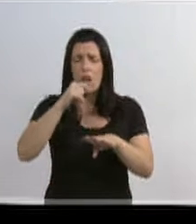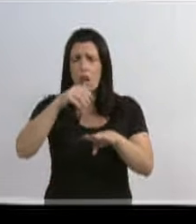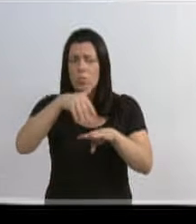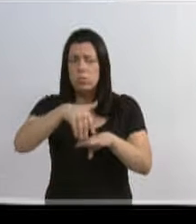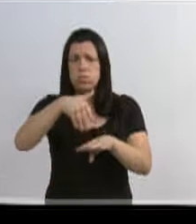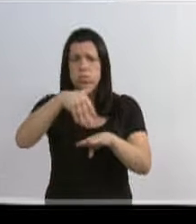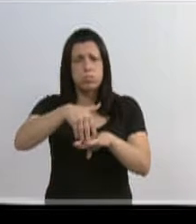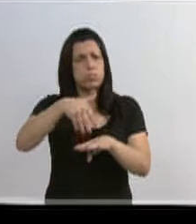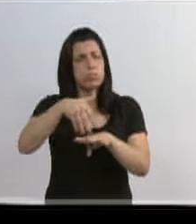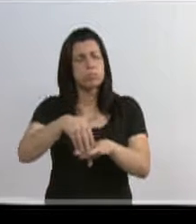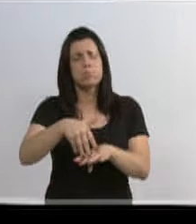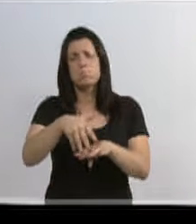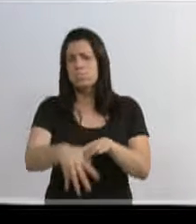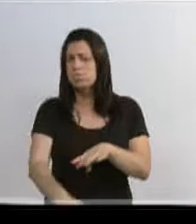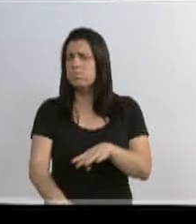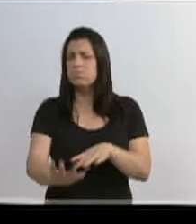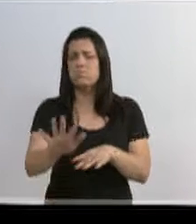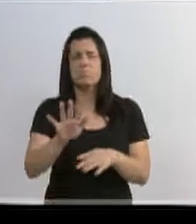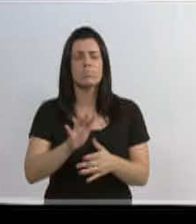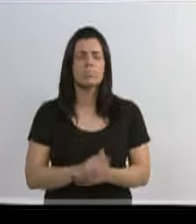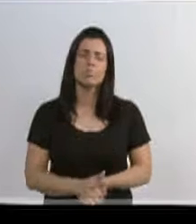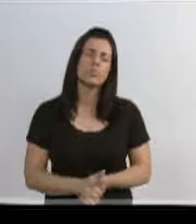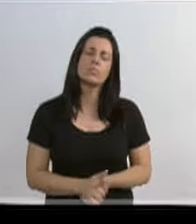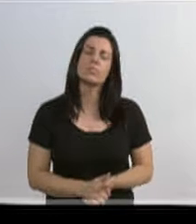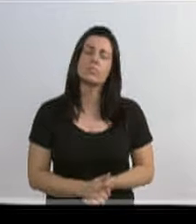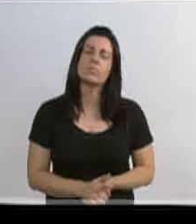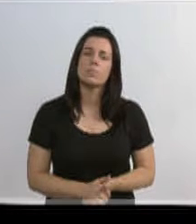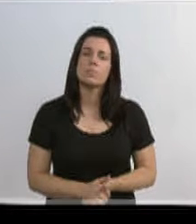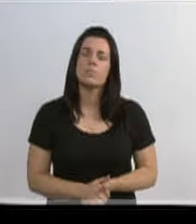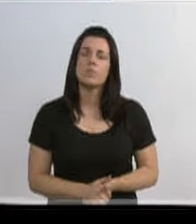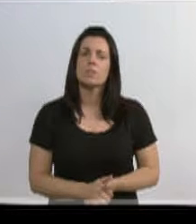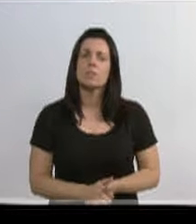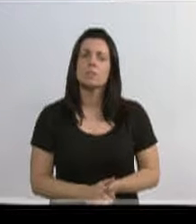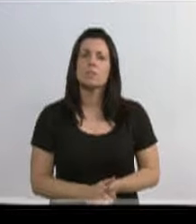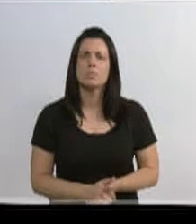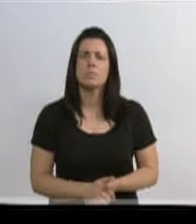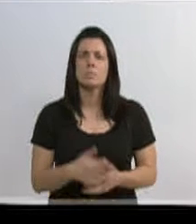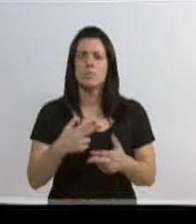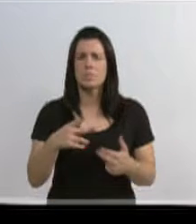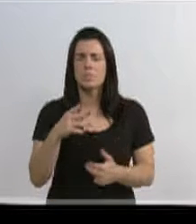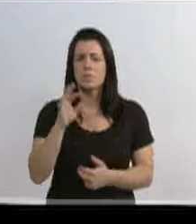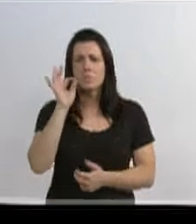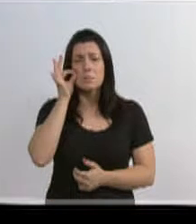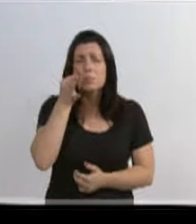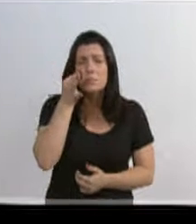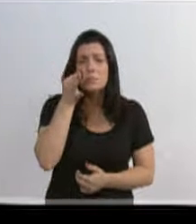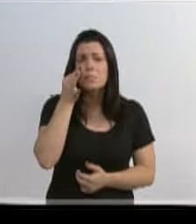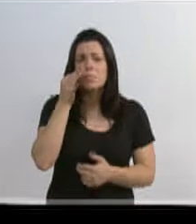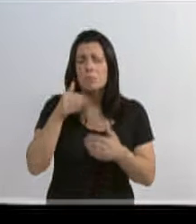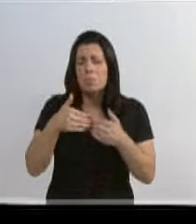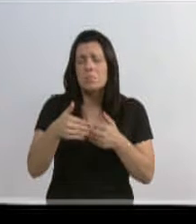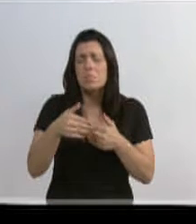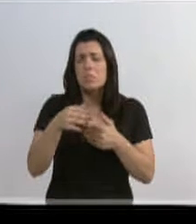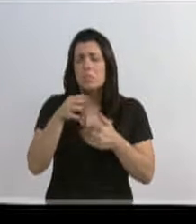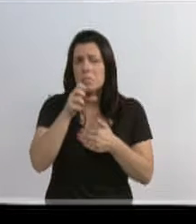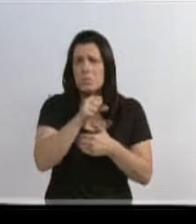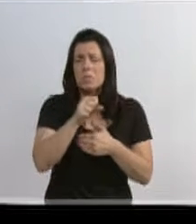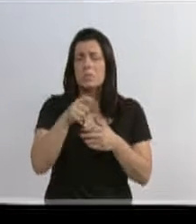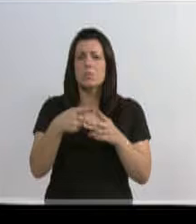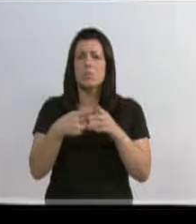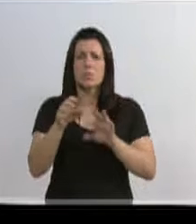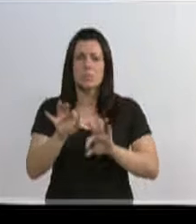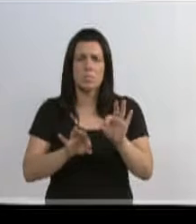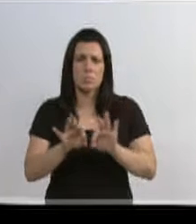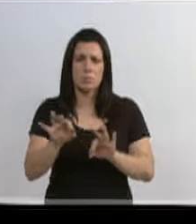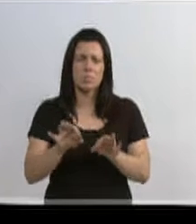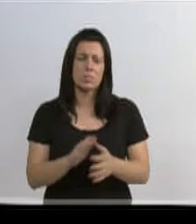naquela localidade. Não adianta fazer uma coisa provisória, na frente alguém vai consertar. Não sei se de repente ela vai querer mais um aditivo,